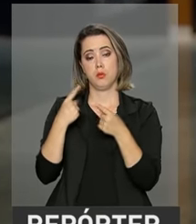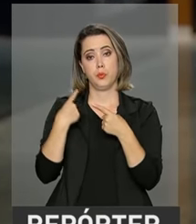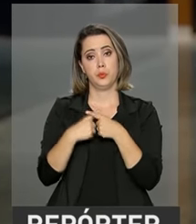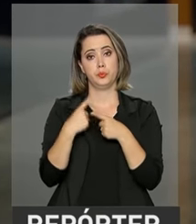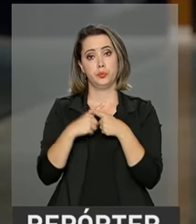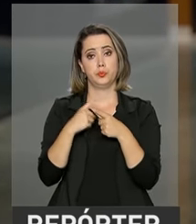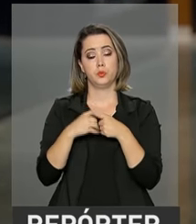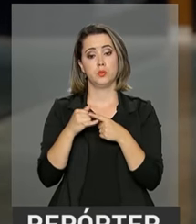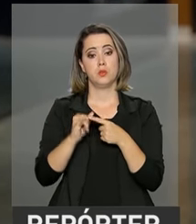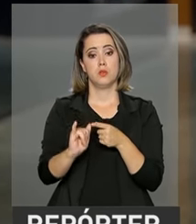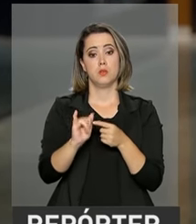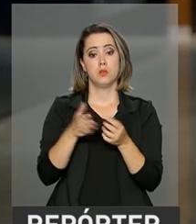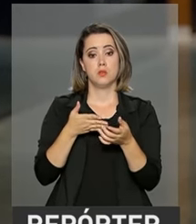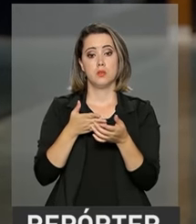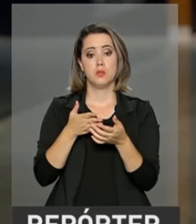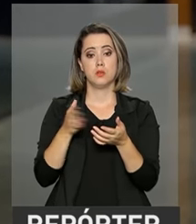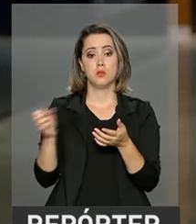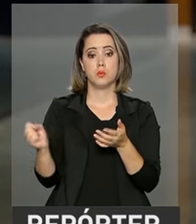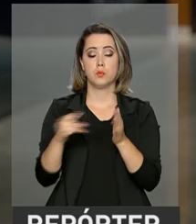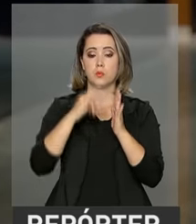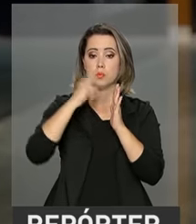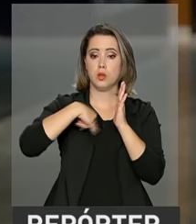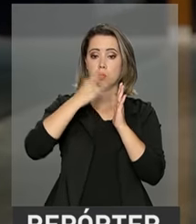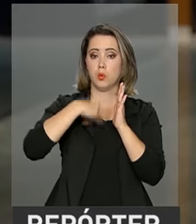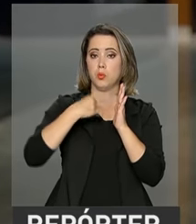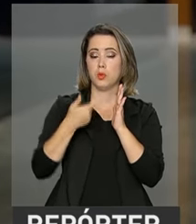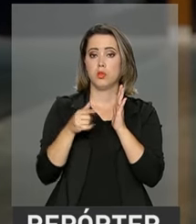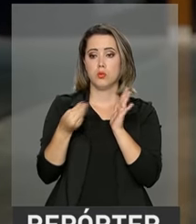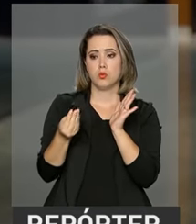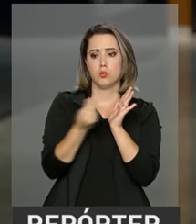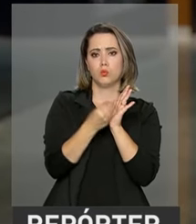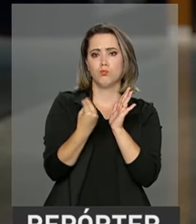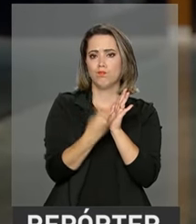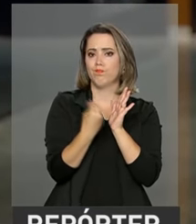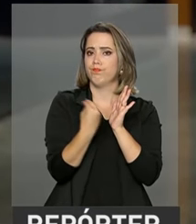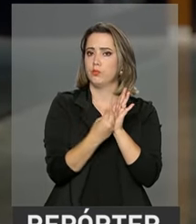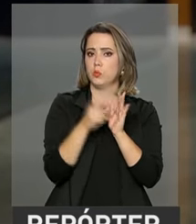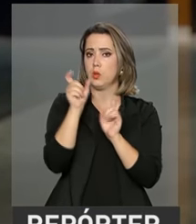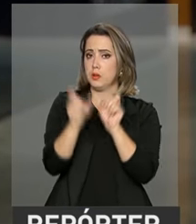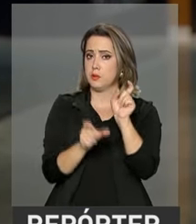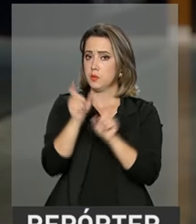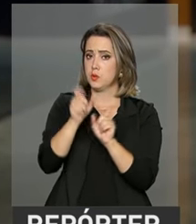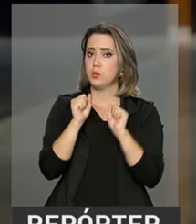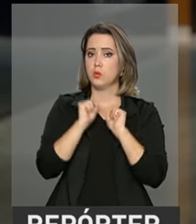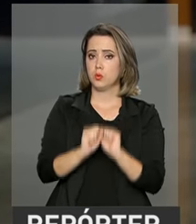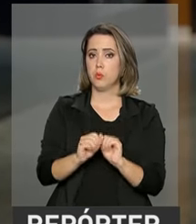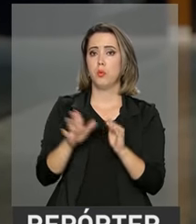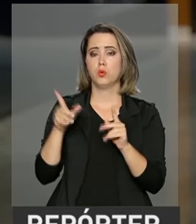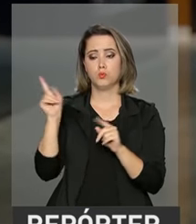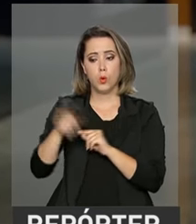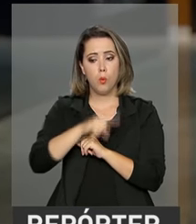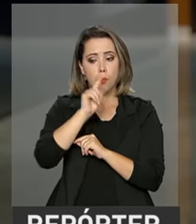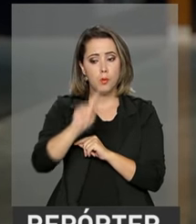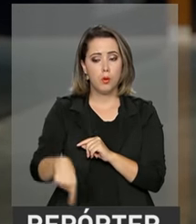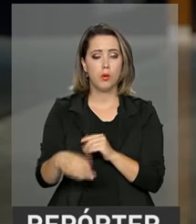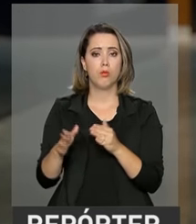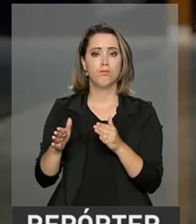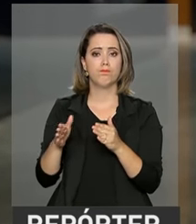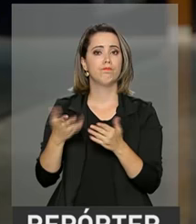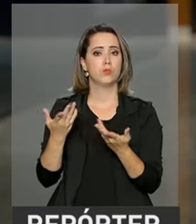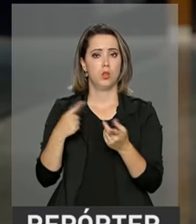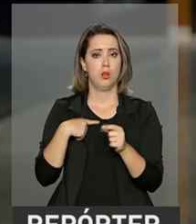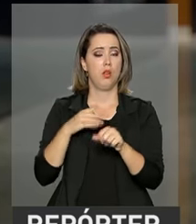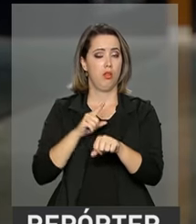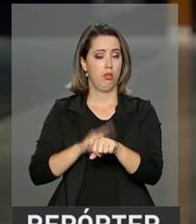caso a atualização no corro no período previsto esses benefícios podem ser suspensos bloqueados